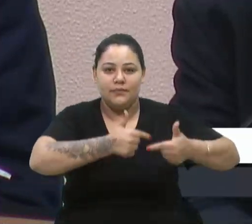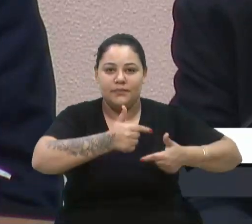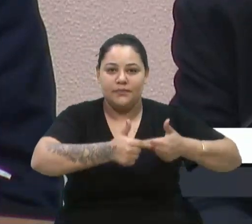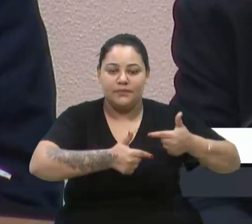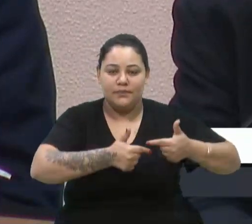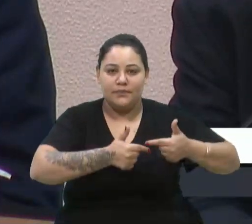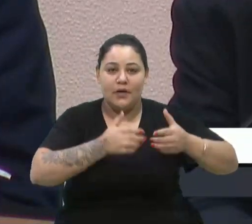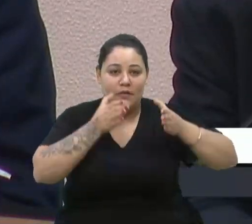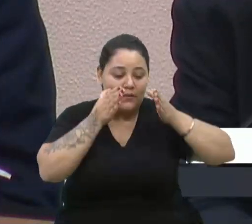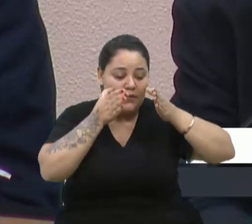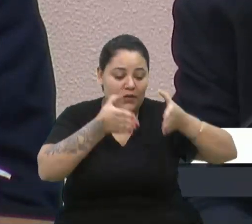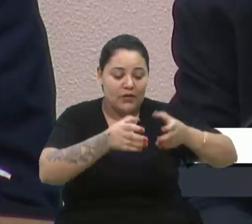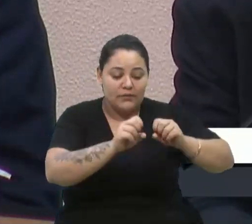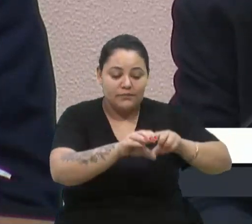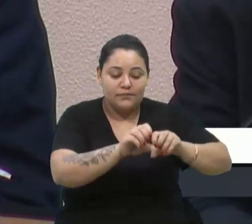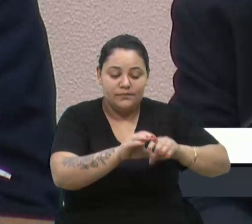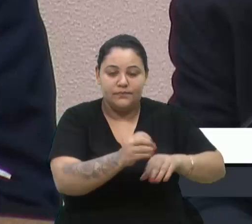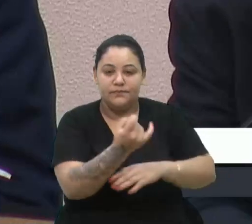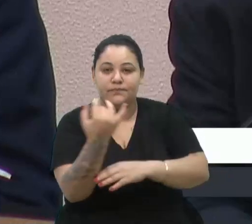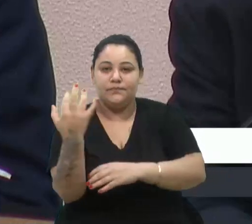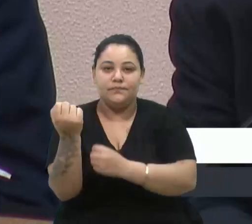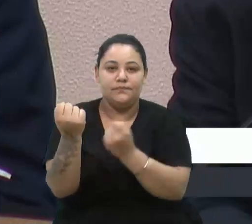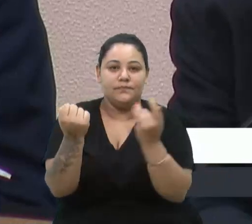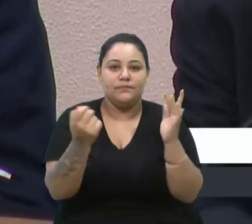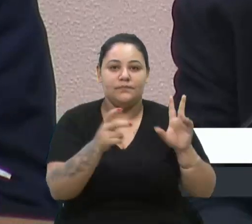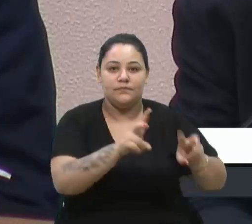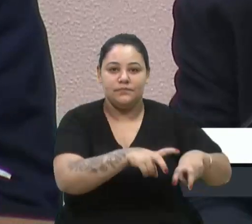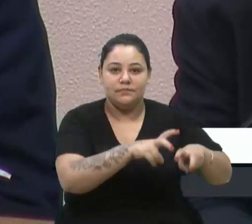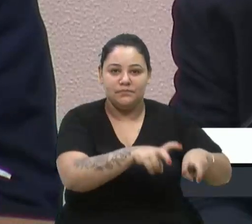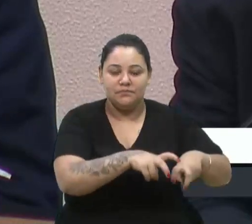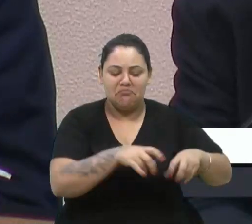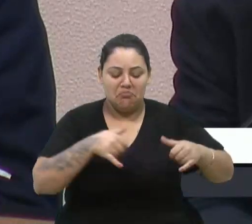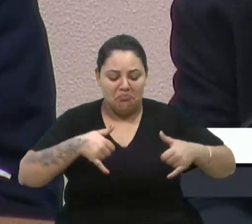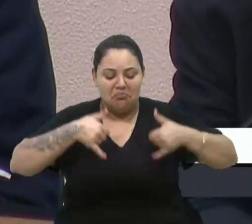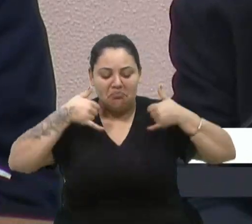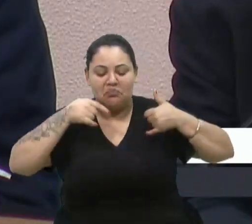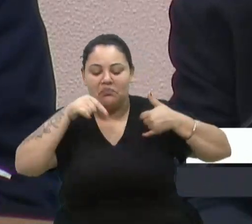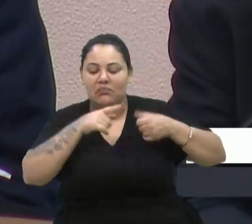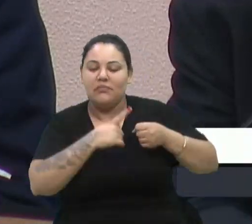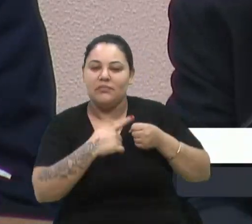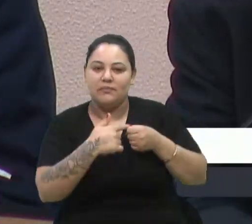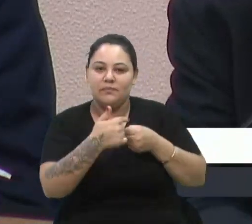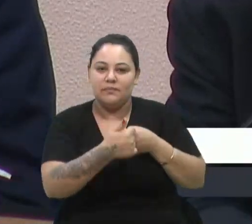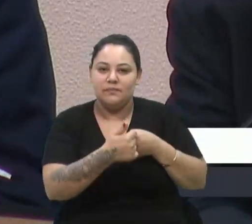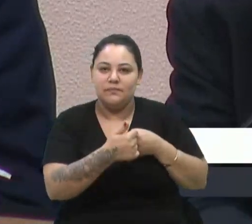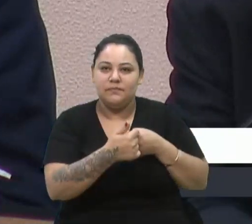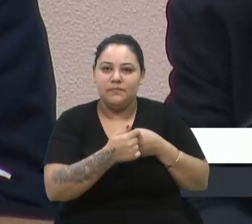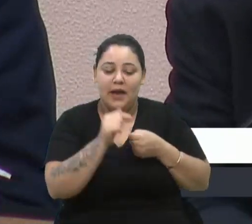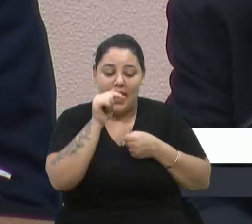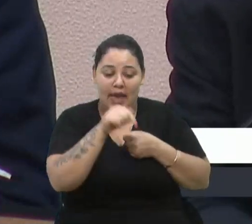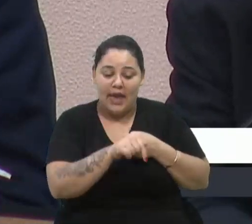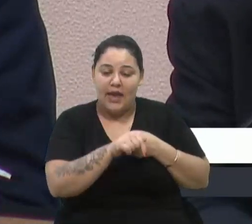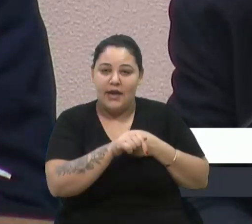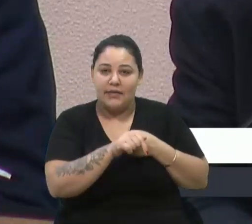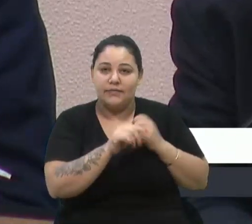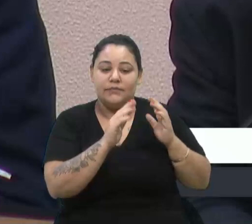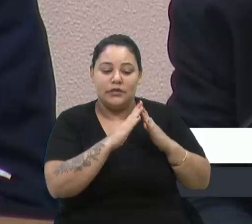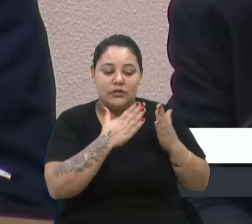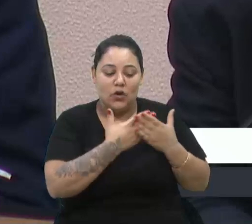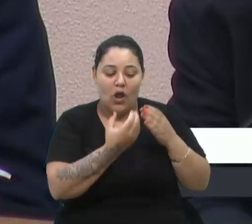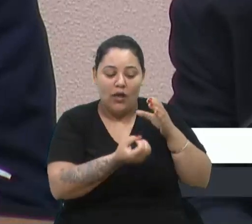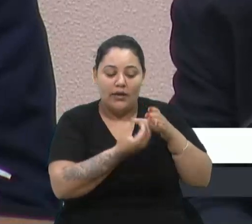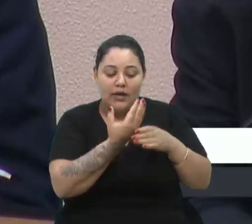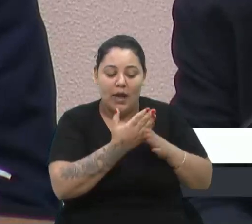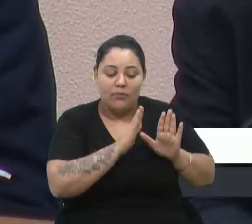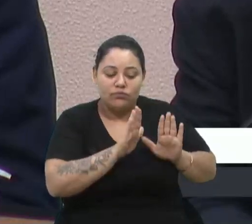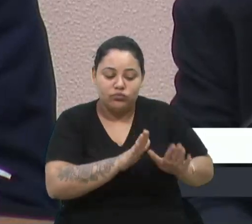voltado à educação do campo motivo de orgulho para nossa cidade essa instituição fundada